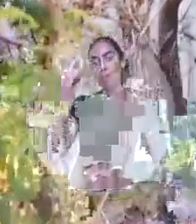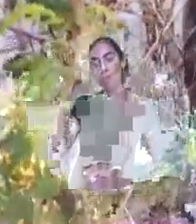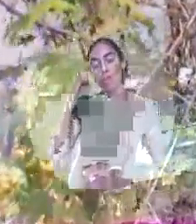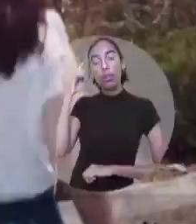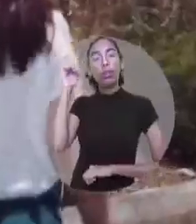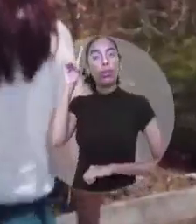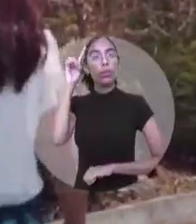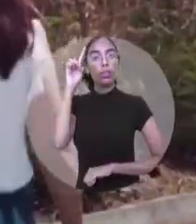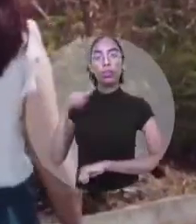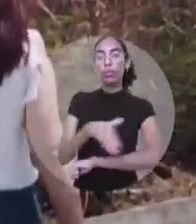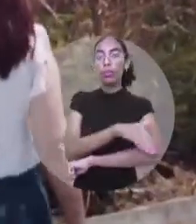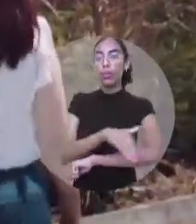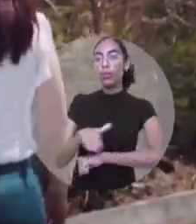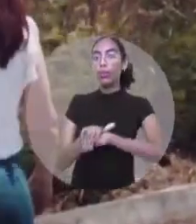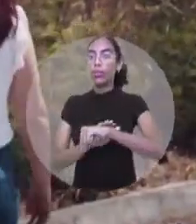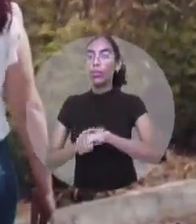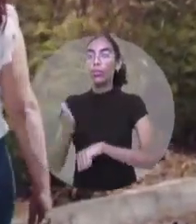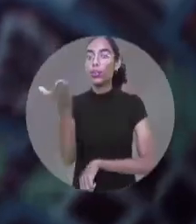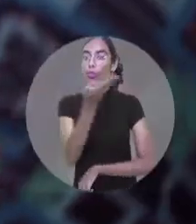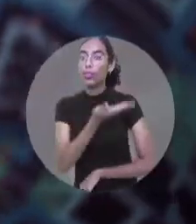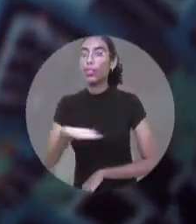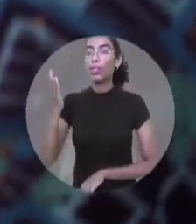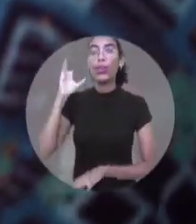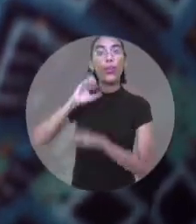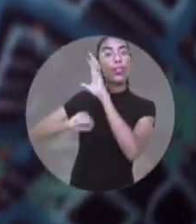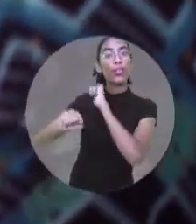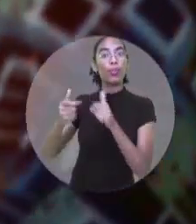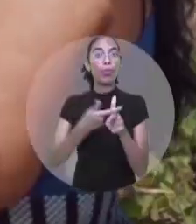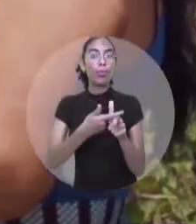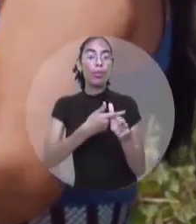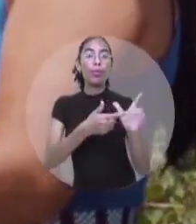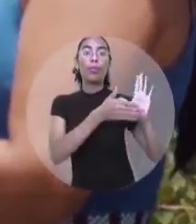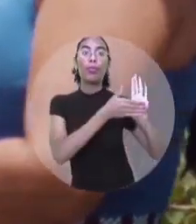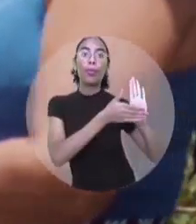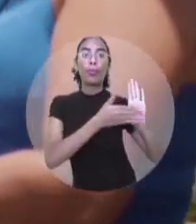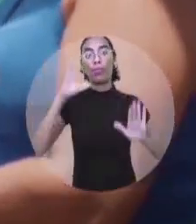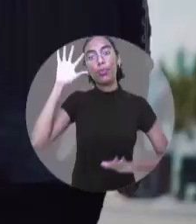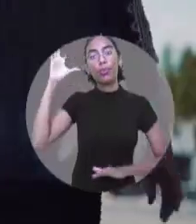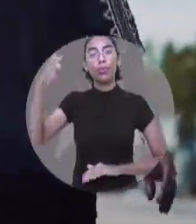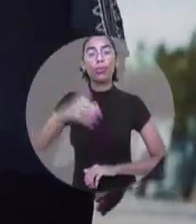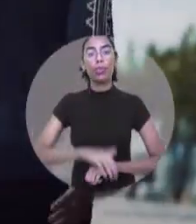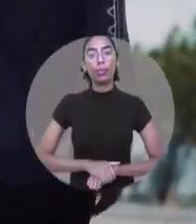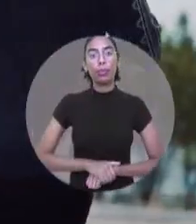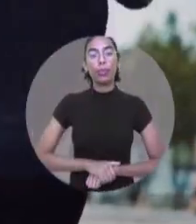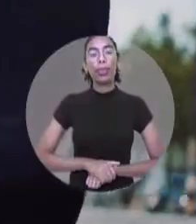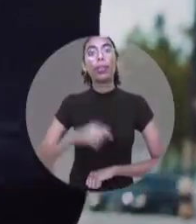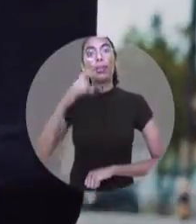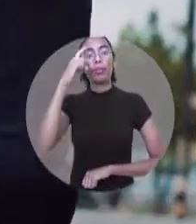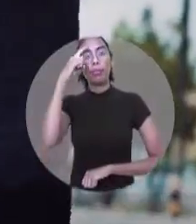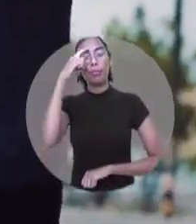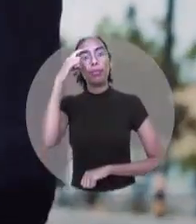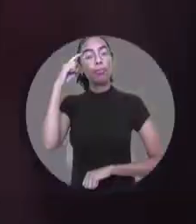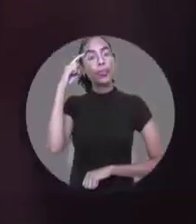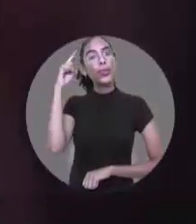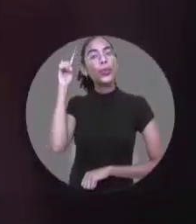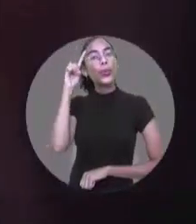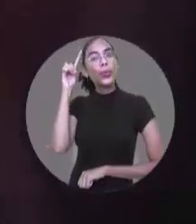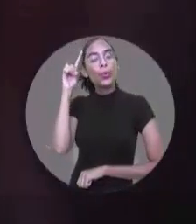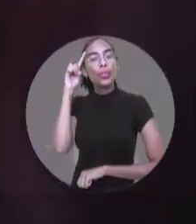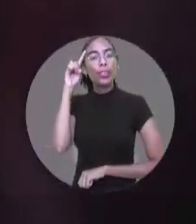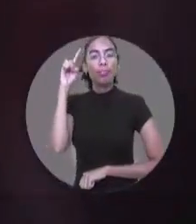Eu sou Emília Pessoa e estou todos os dias nas ruas conversando com as pessoas, ouvindo os problemas e propondo